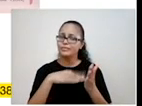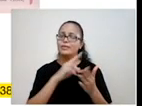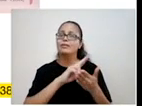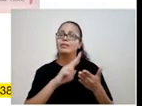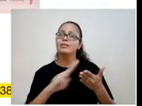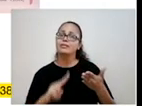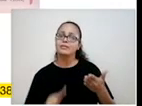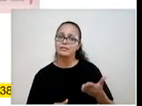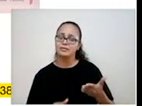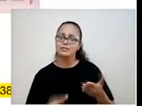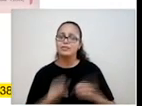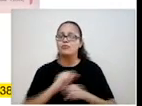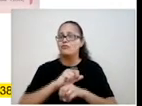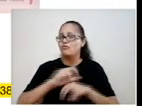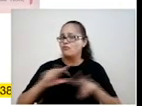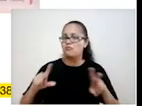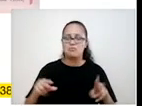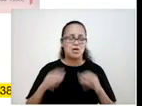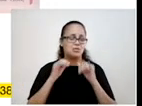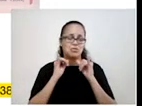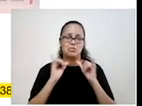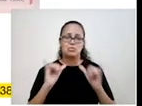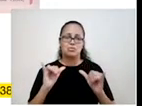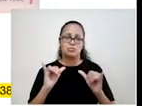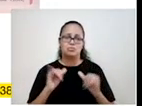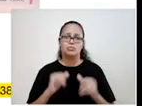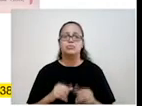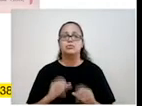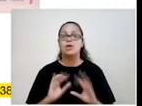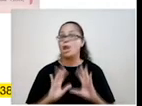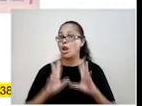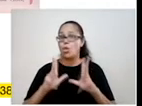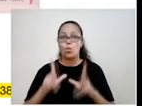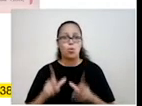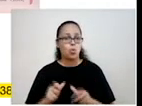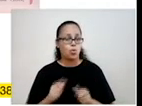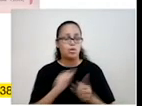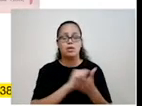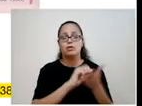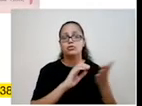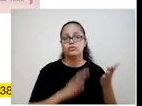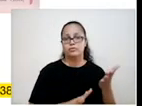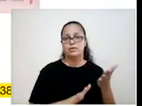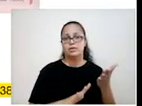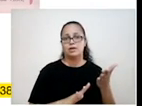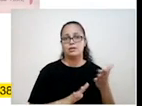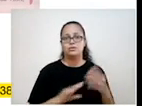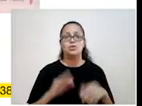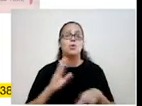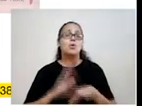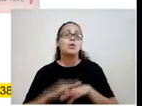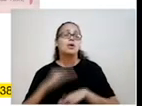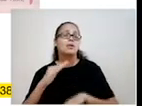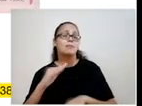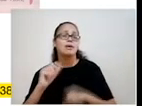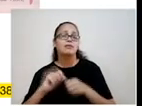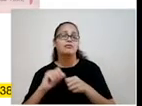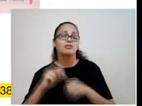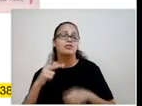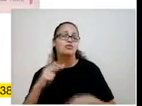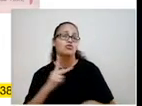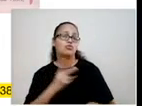sobre os mais variados assuntos. Entre todas essas atividades, a que ele mais exerceu durante sua